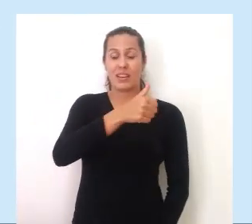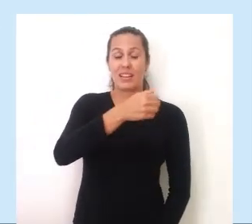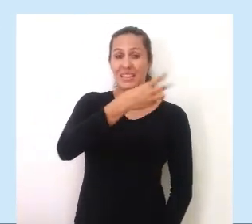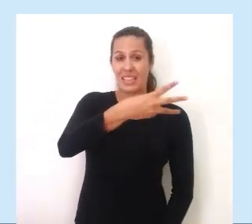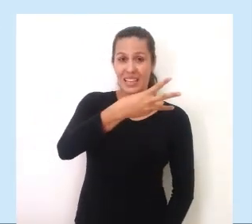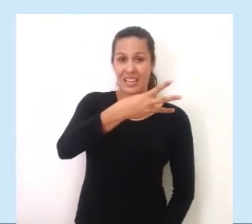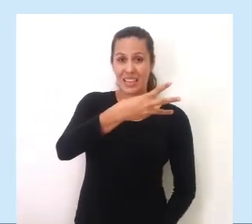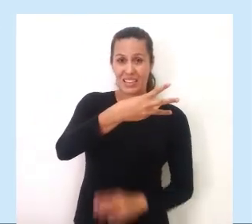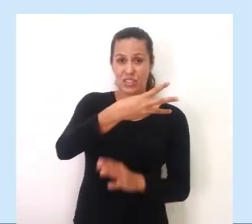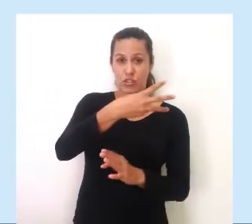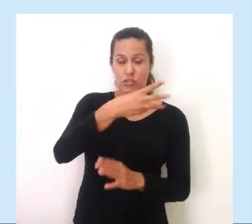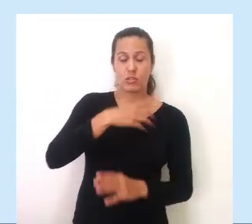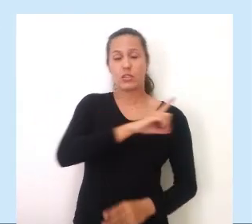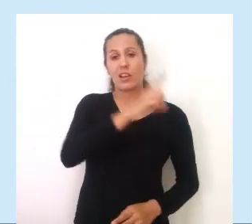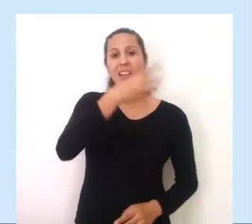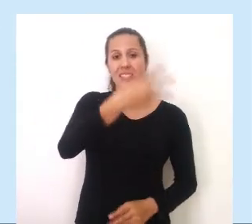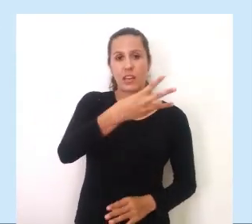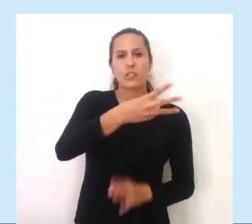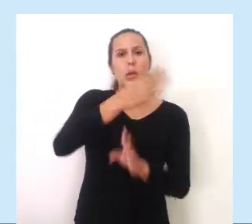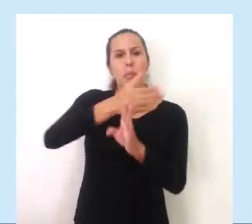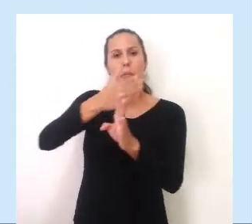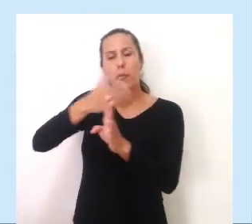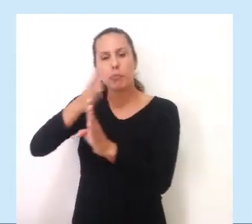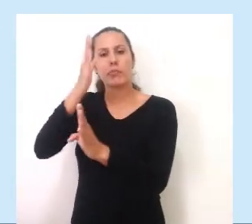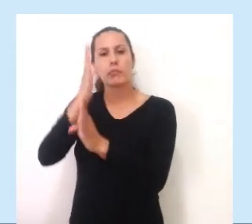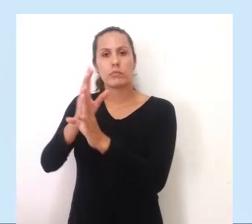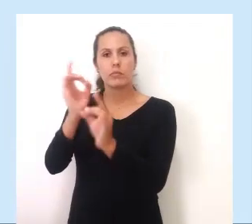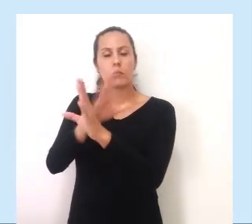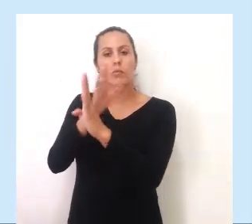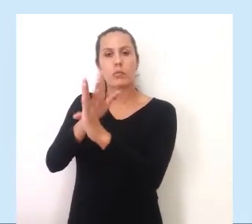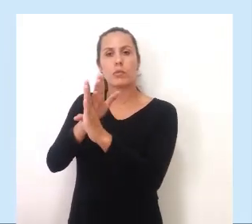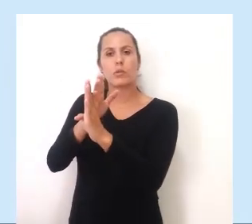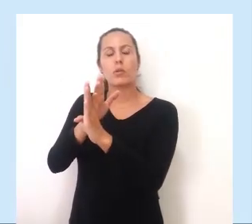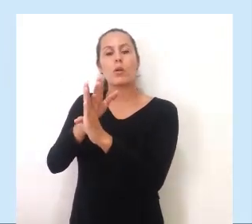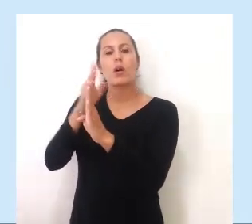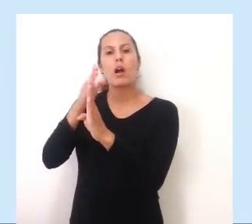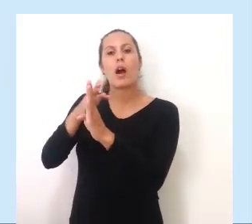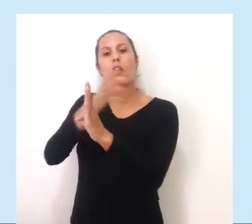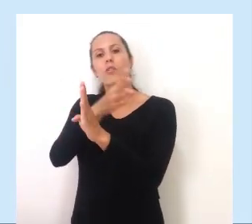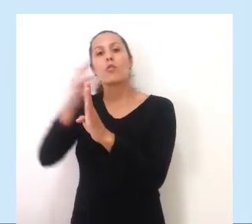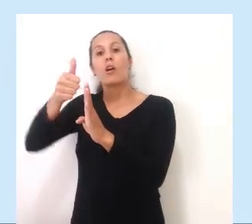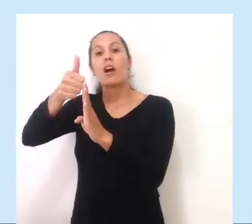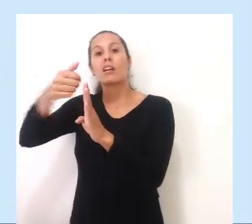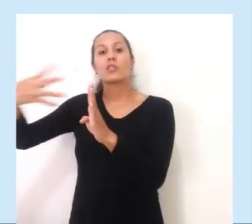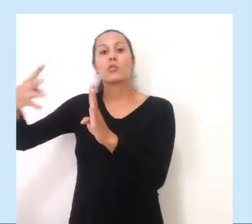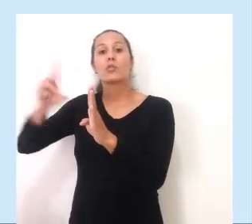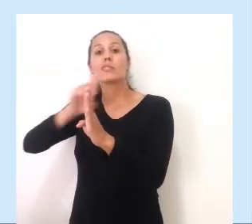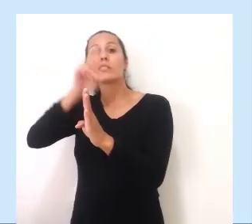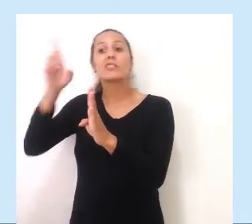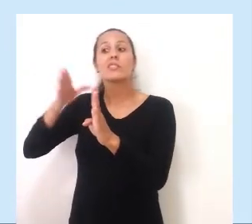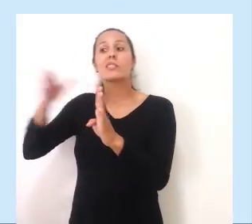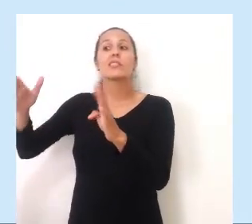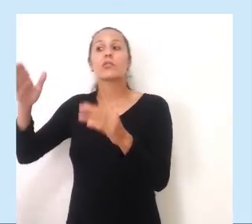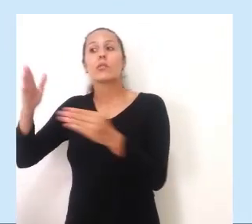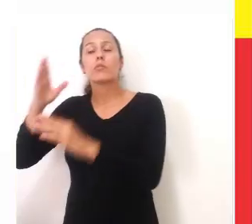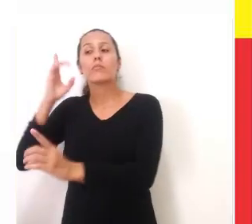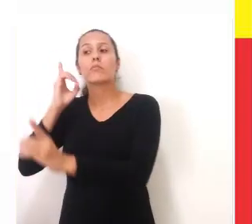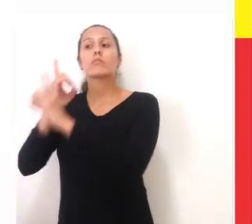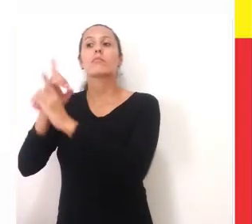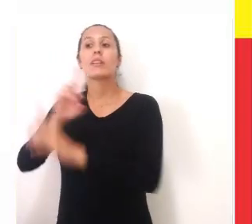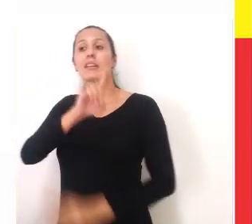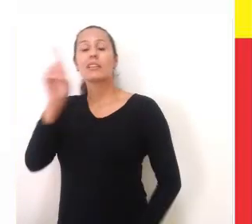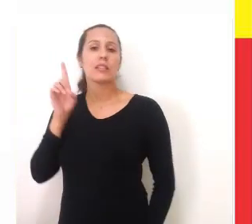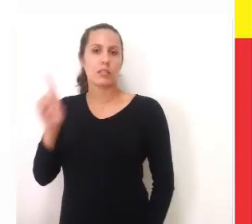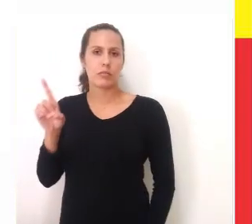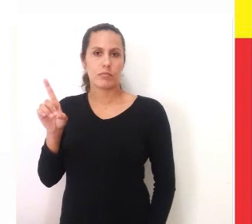conto 3, 4, 5, 14 dias e vou verificar meu período fértil. Só é